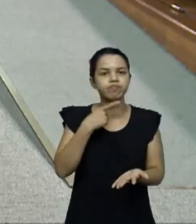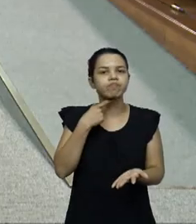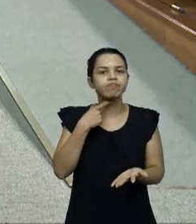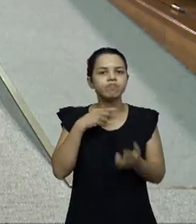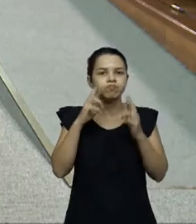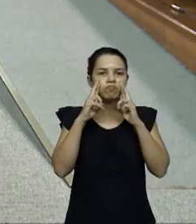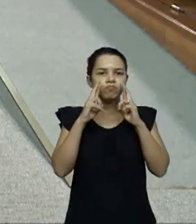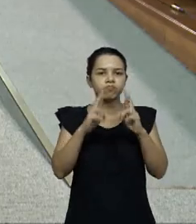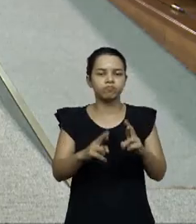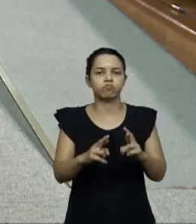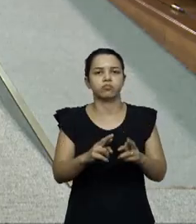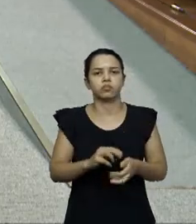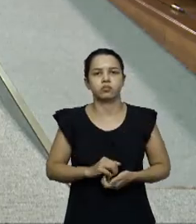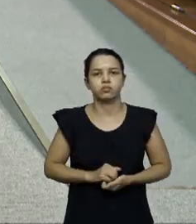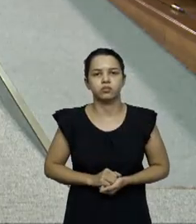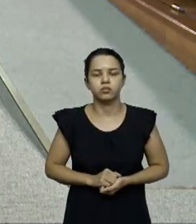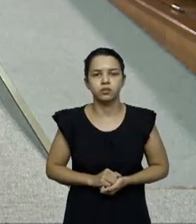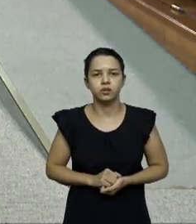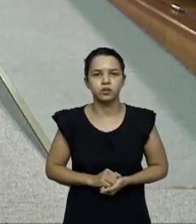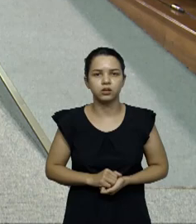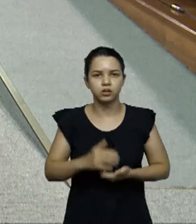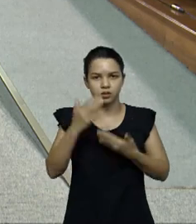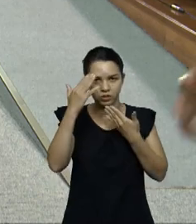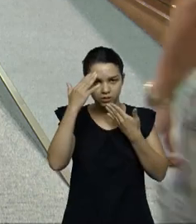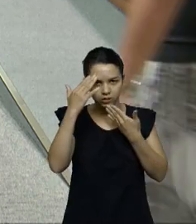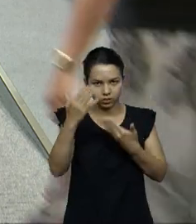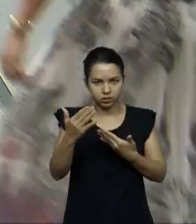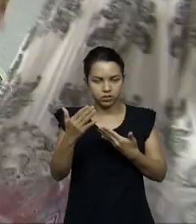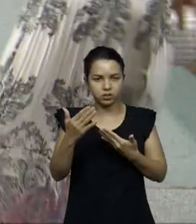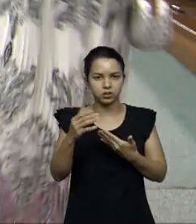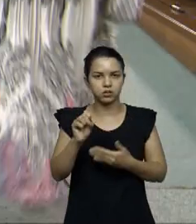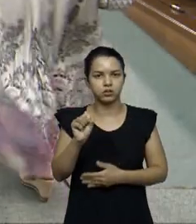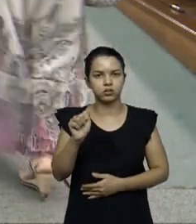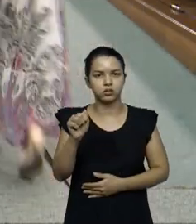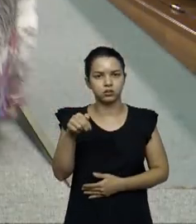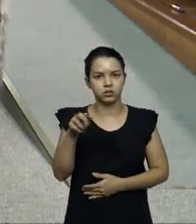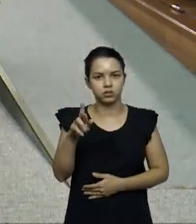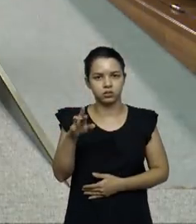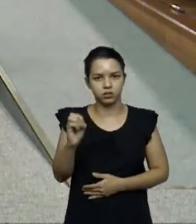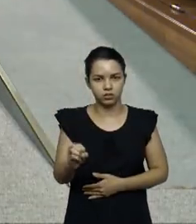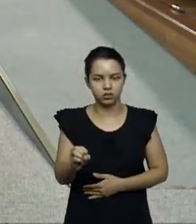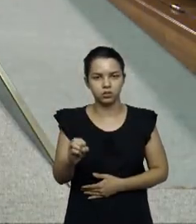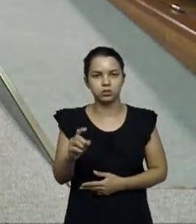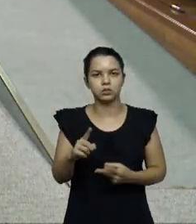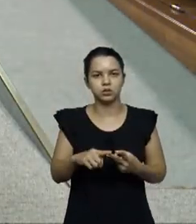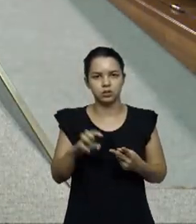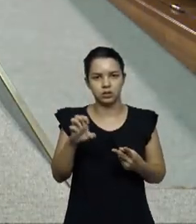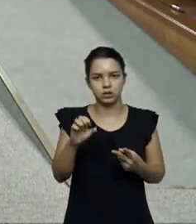Obrigada Sandro aí eles véia e depois o Cassiano